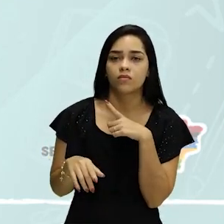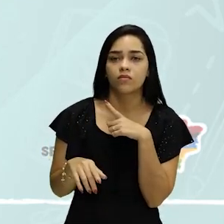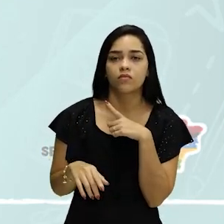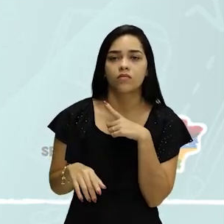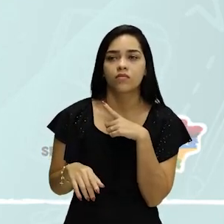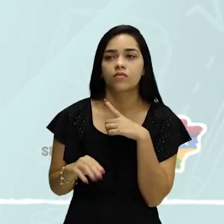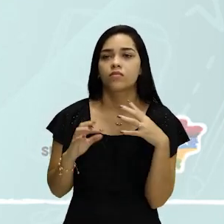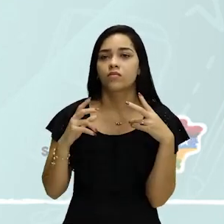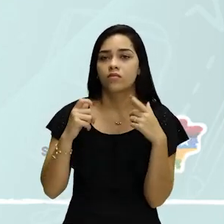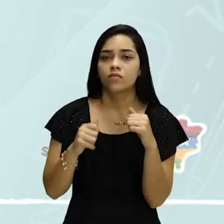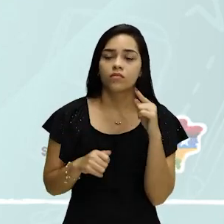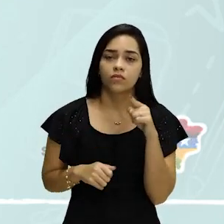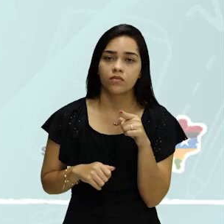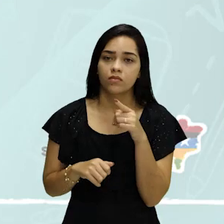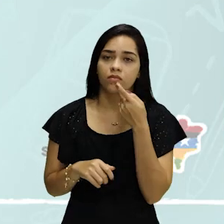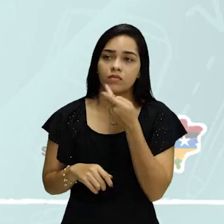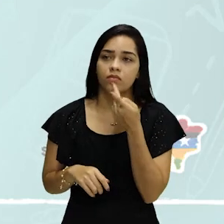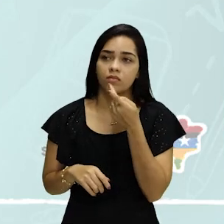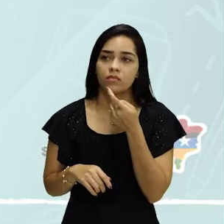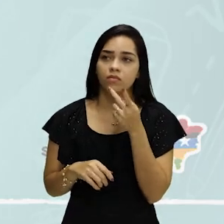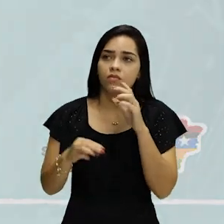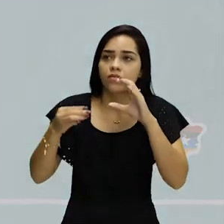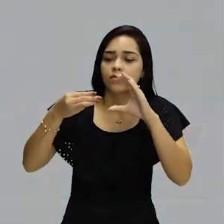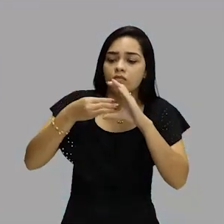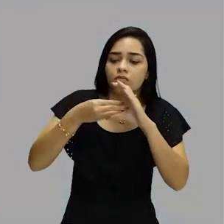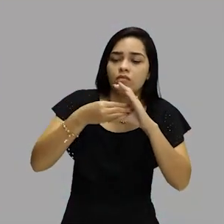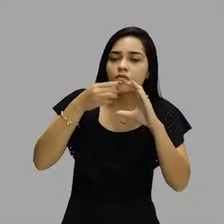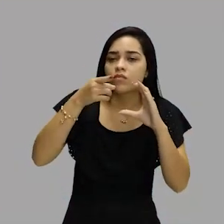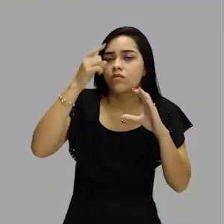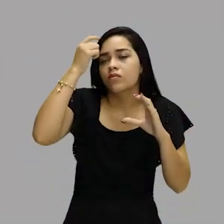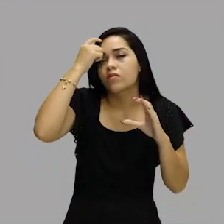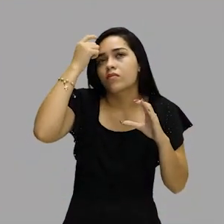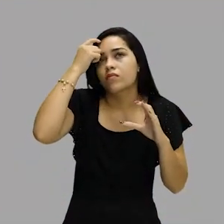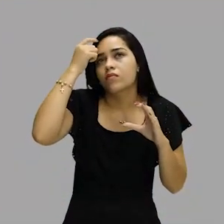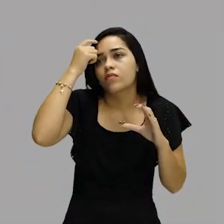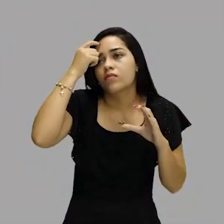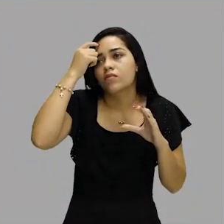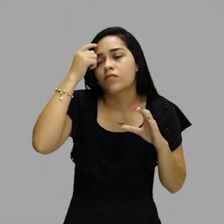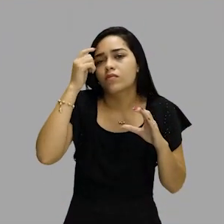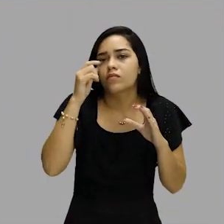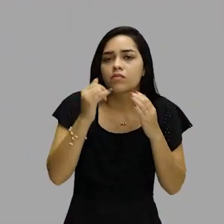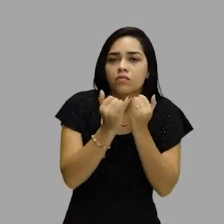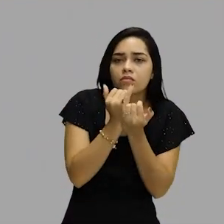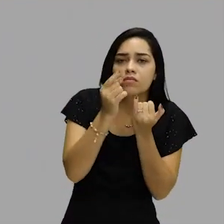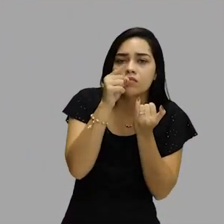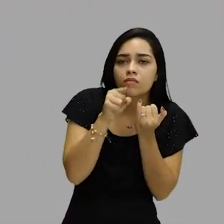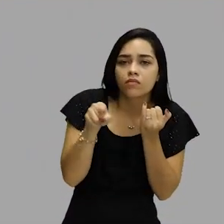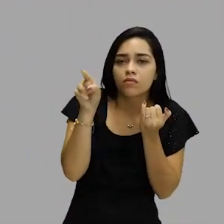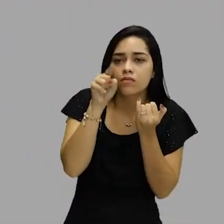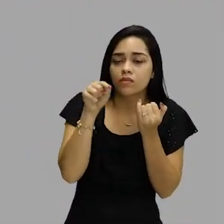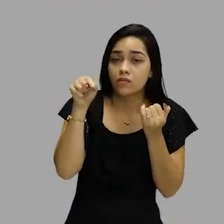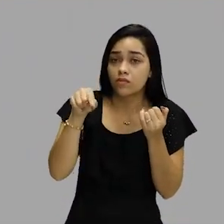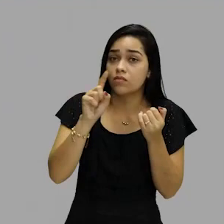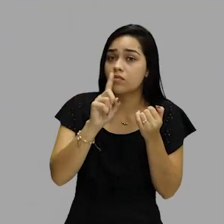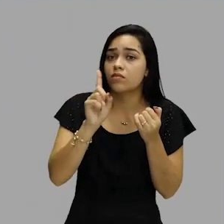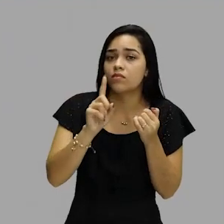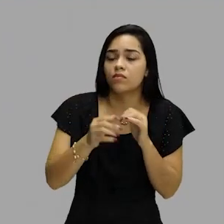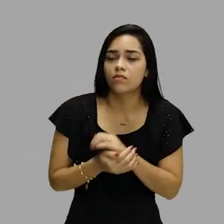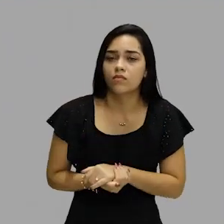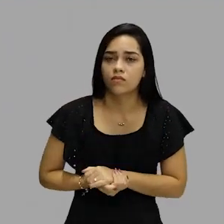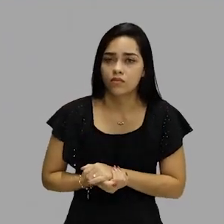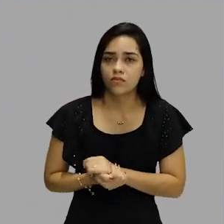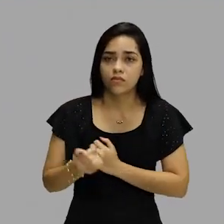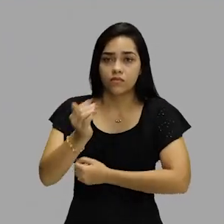célula. Toda vez que você fala assim em célula, você imagina uma coisa meio que arredondada. Aqui não. as